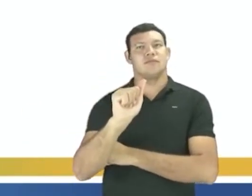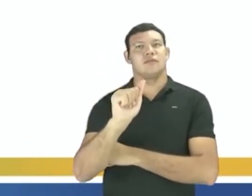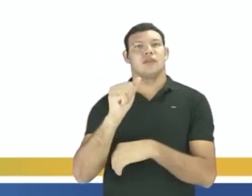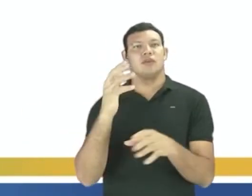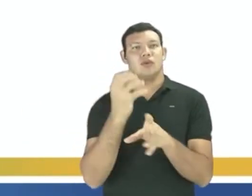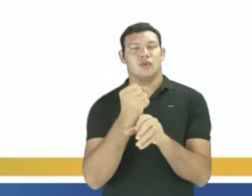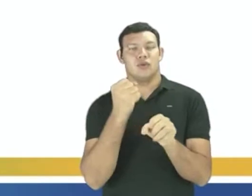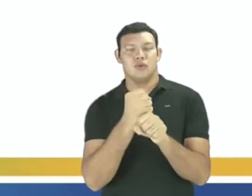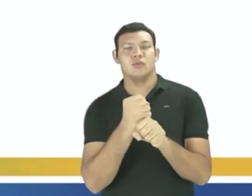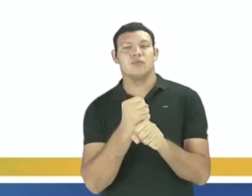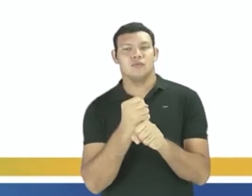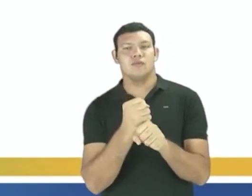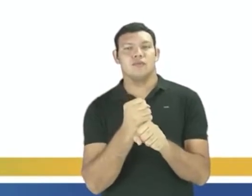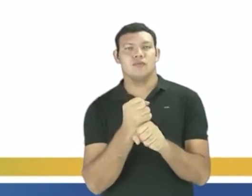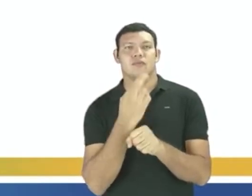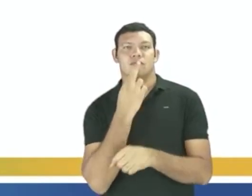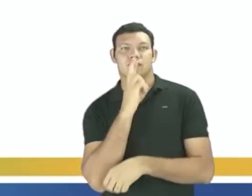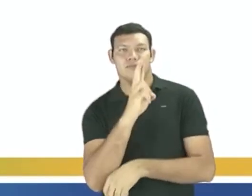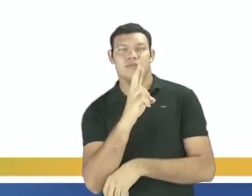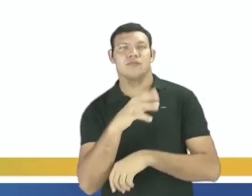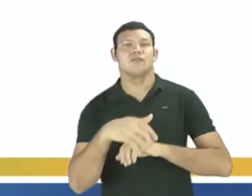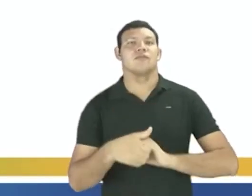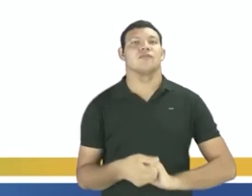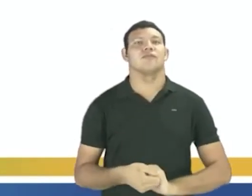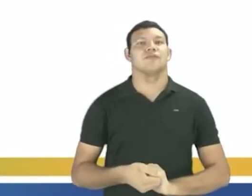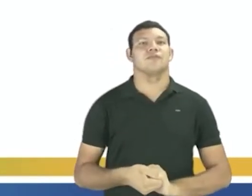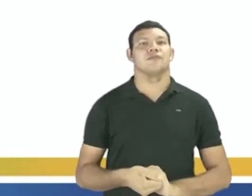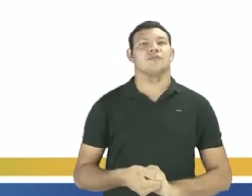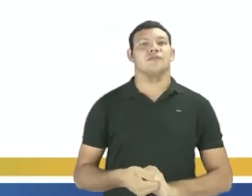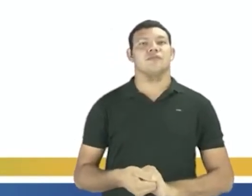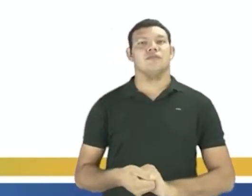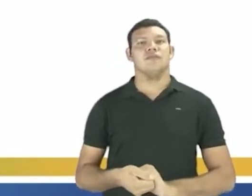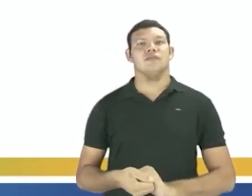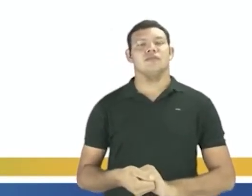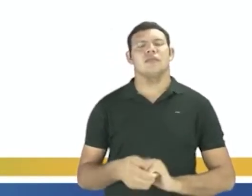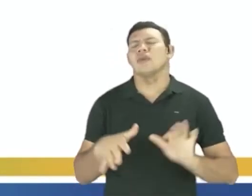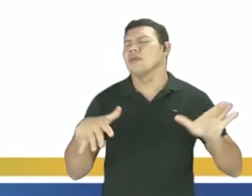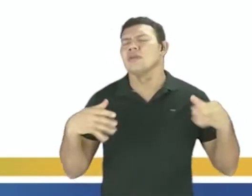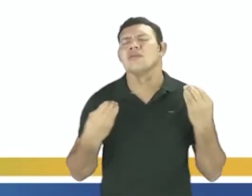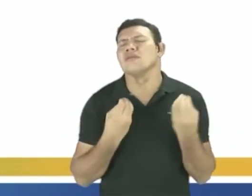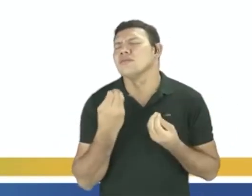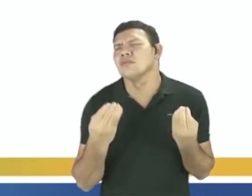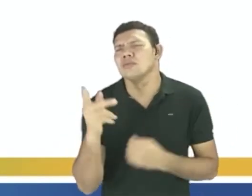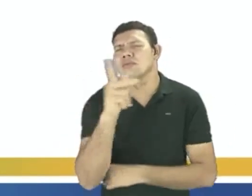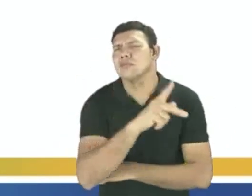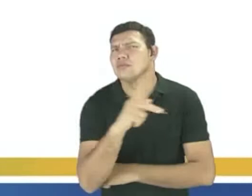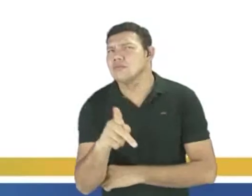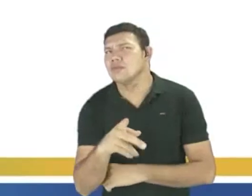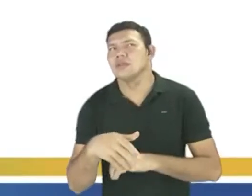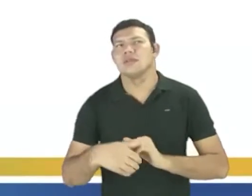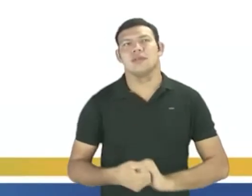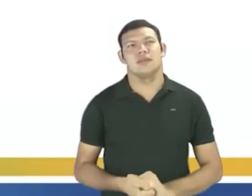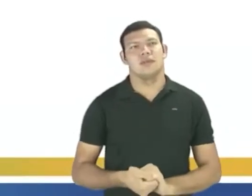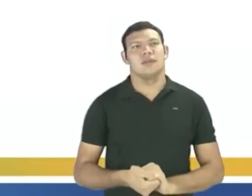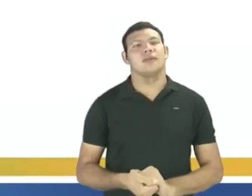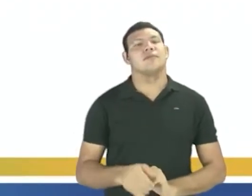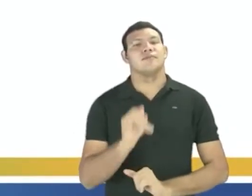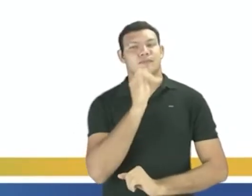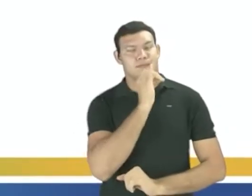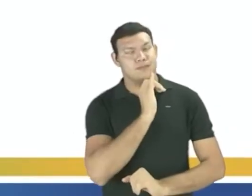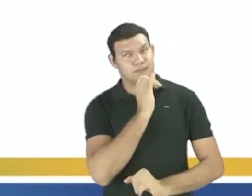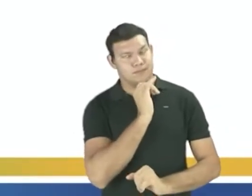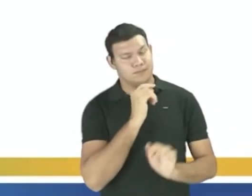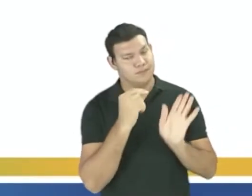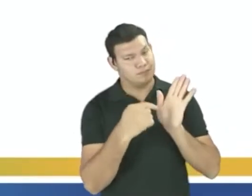encontrar o seu valor numérico desse polinômio. Mas como assim, professor? Bem, gente, então nós vamos ao exemplo para